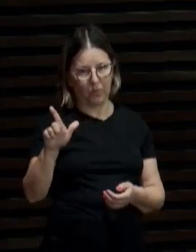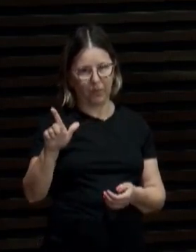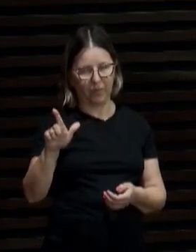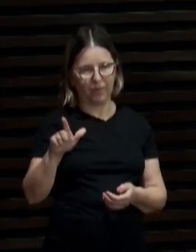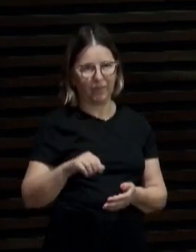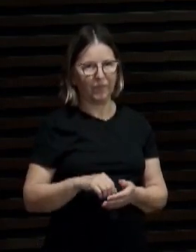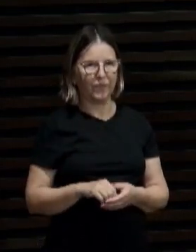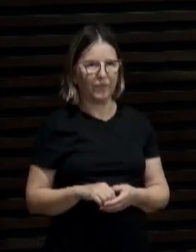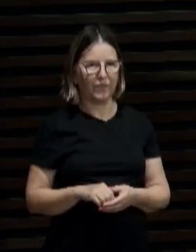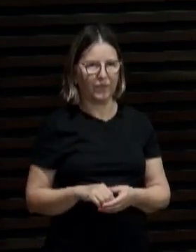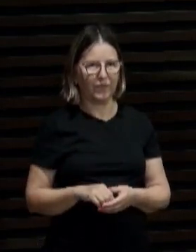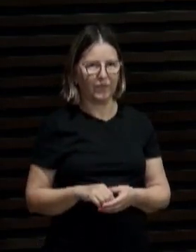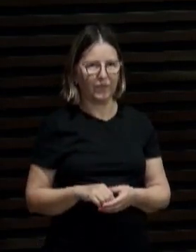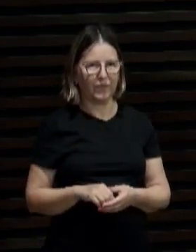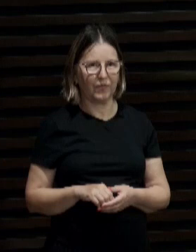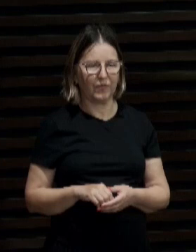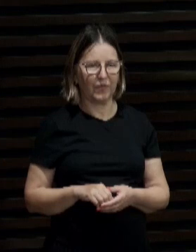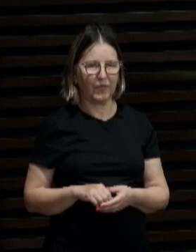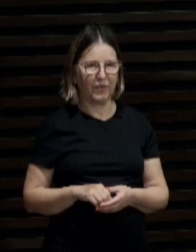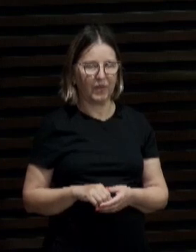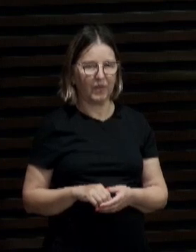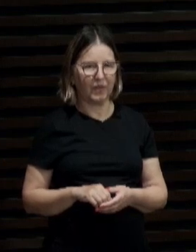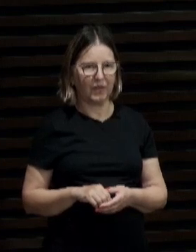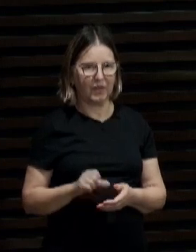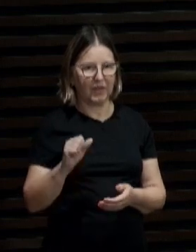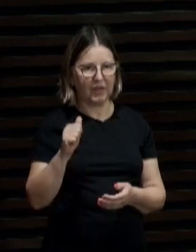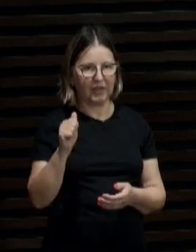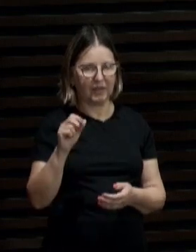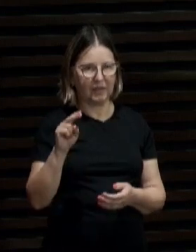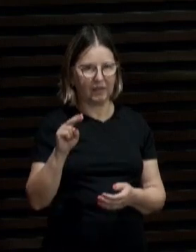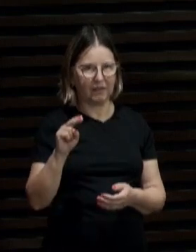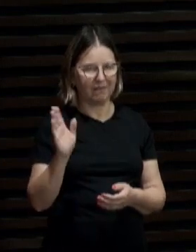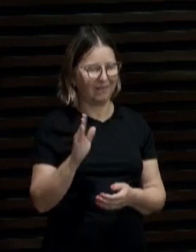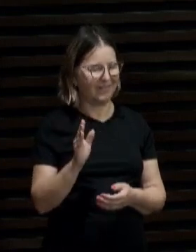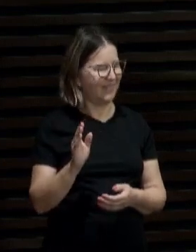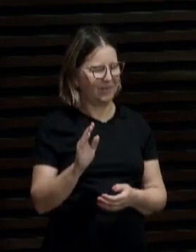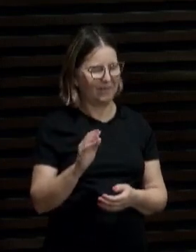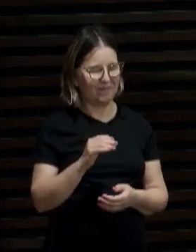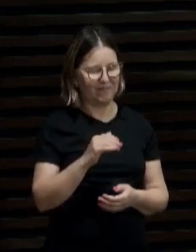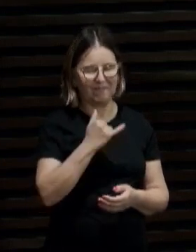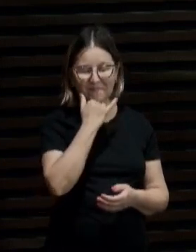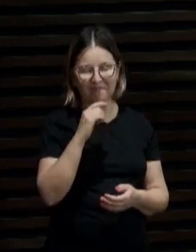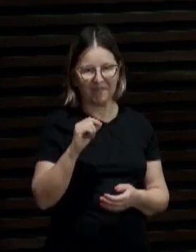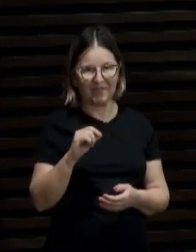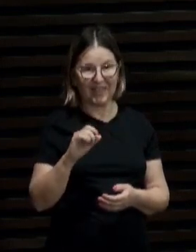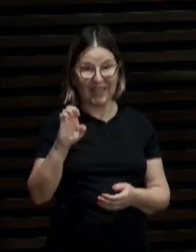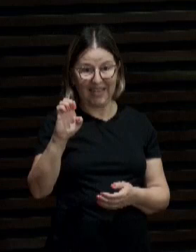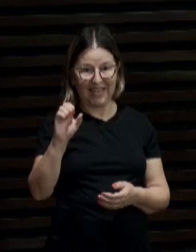Saul, ele tinha a primogenitura. Aliás, perdão, Esaú. Esaú tinha a